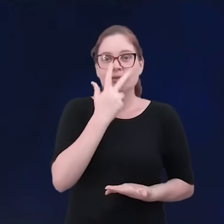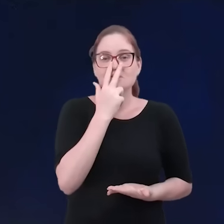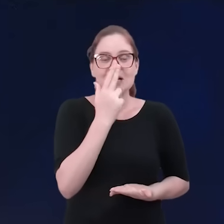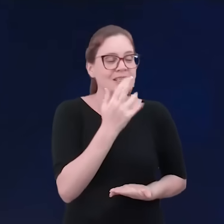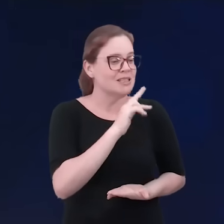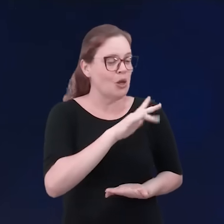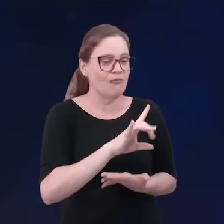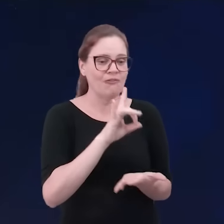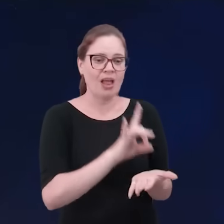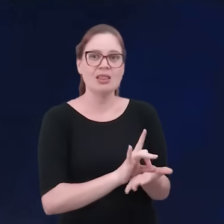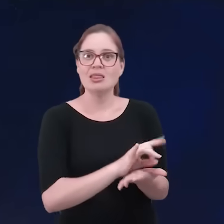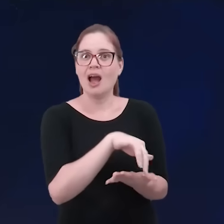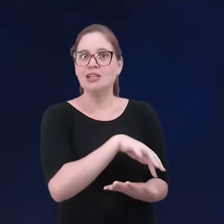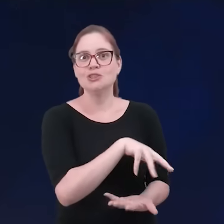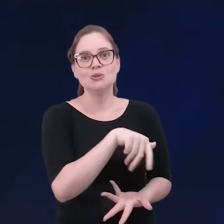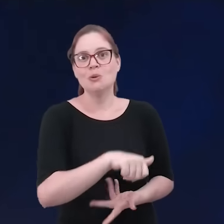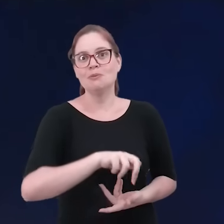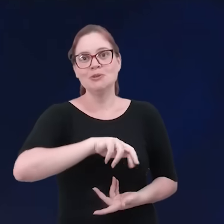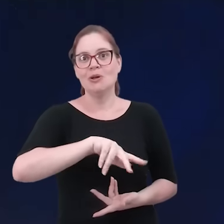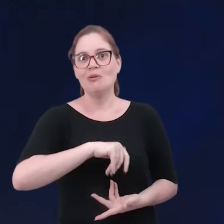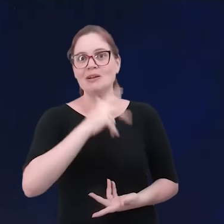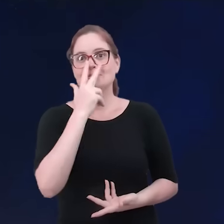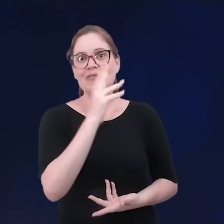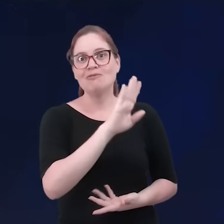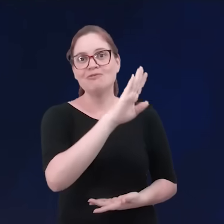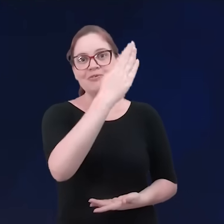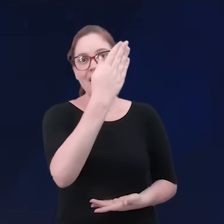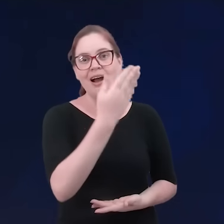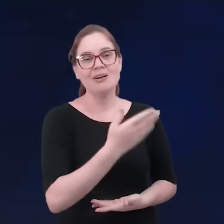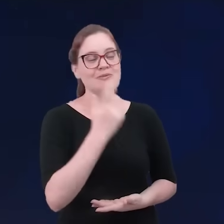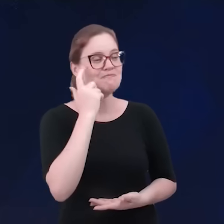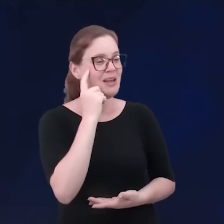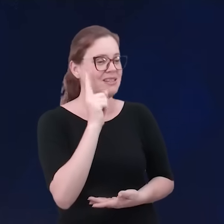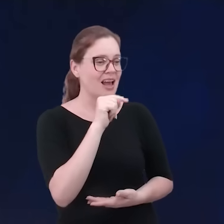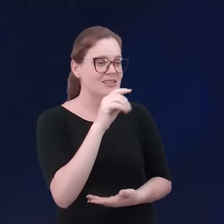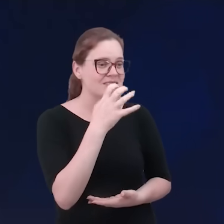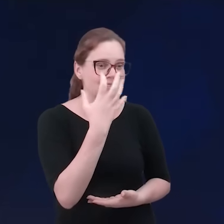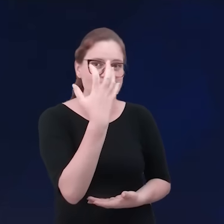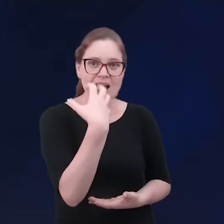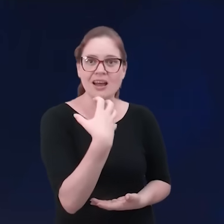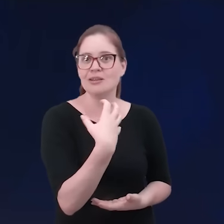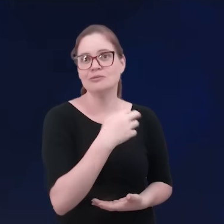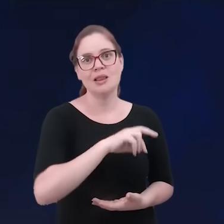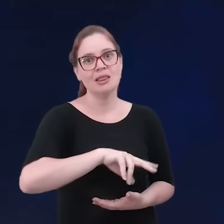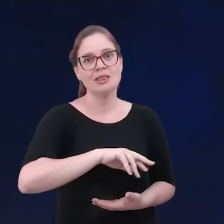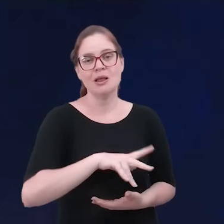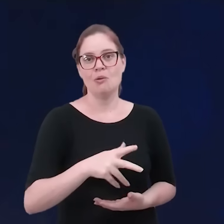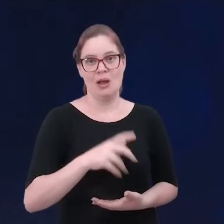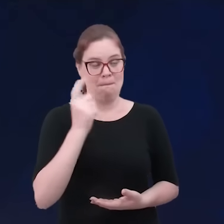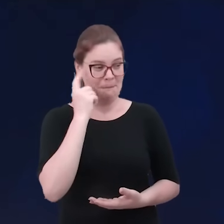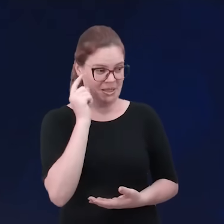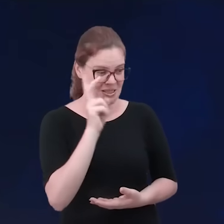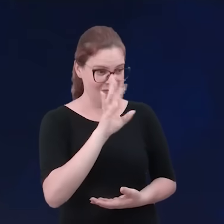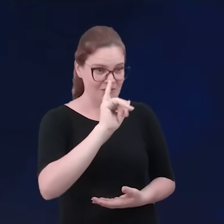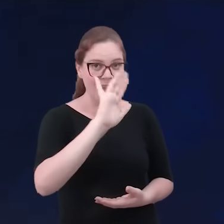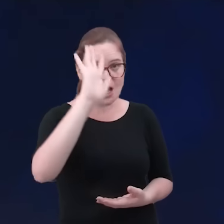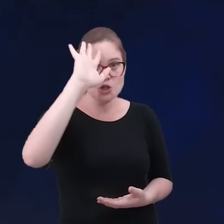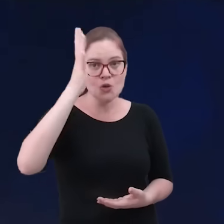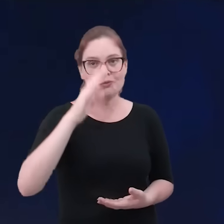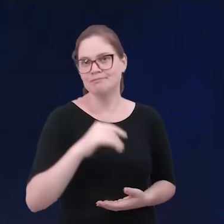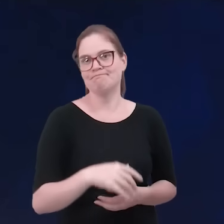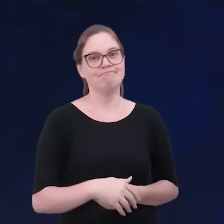irreal, algo fictício, que muitas das vezes não resolve, e muito pelo